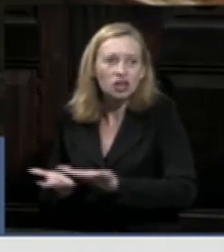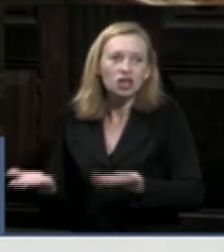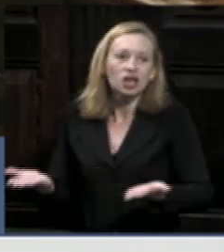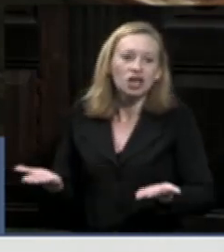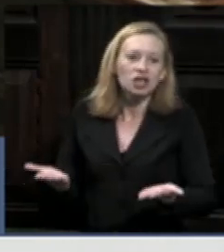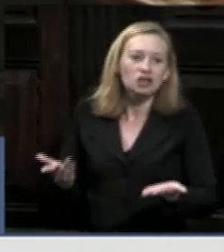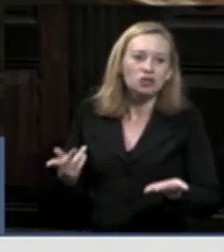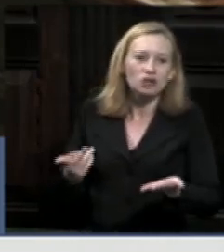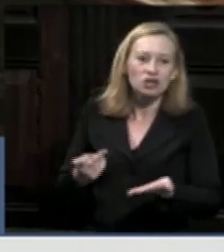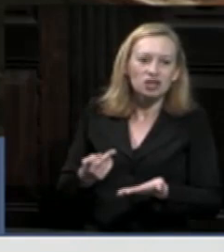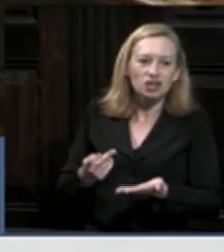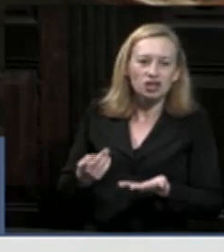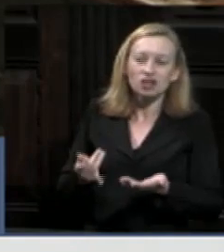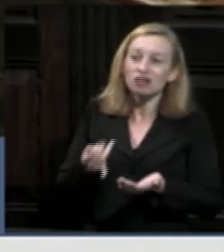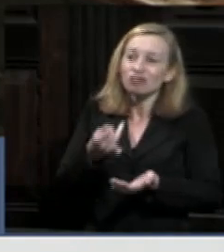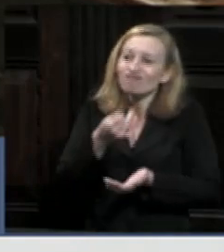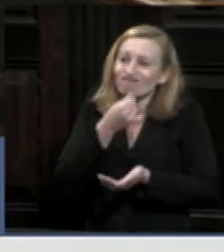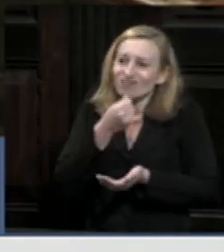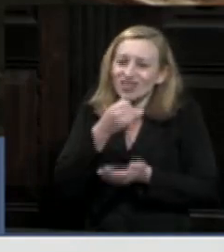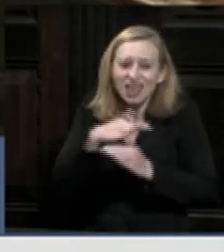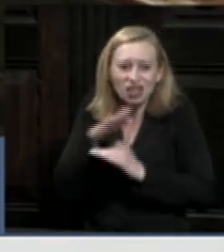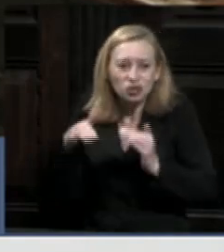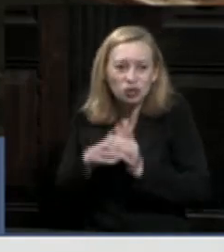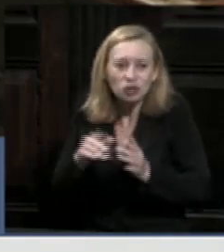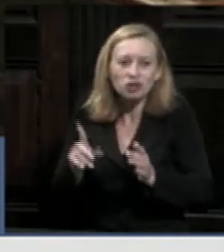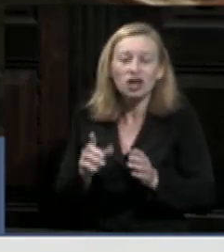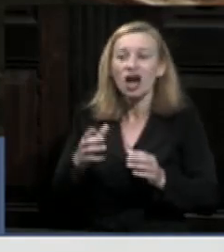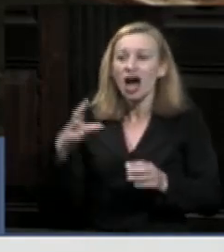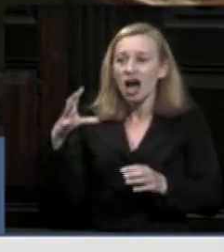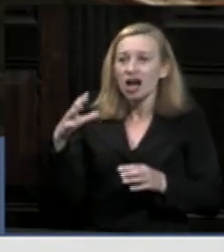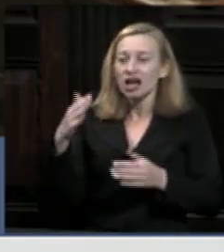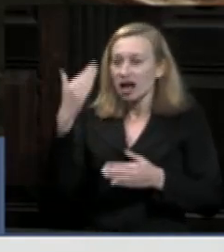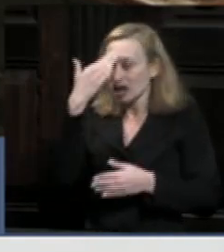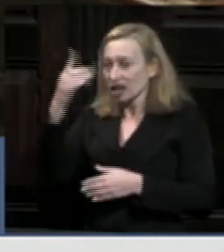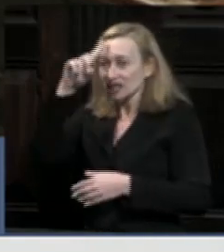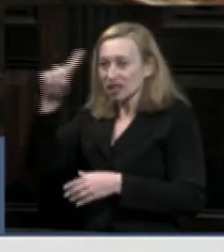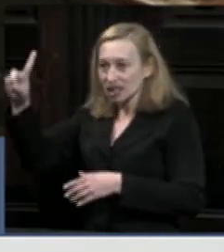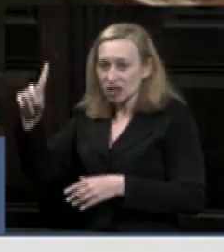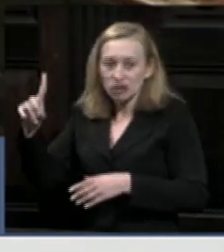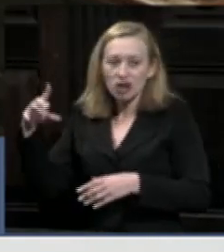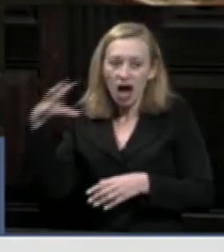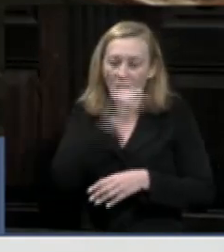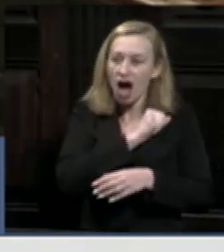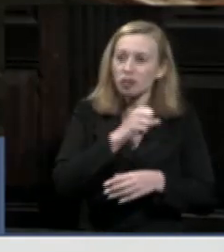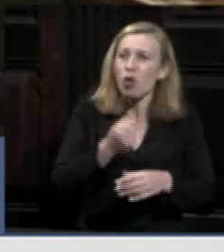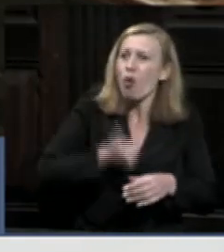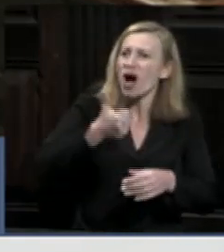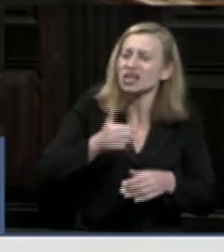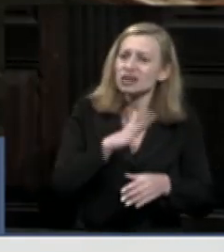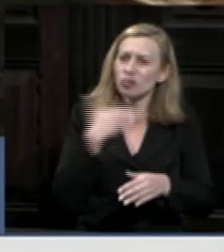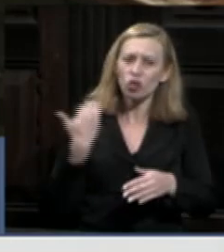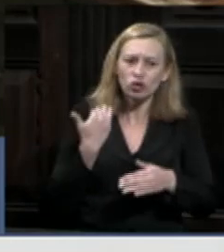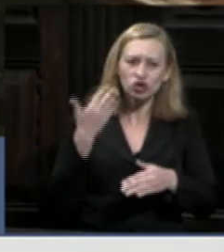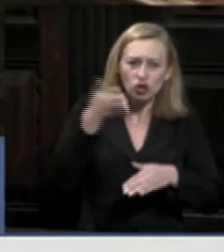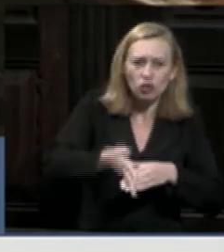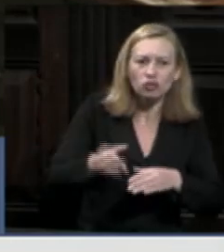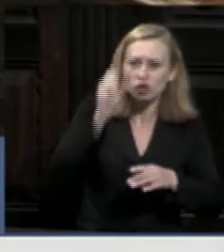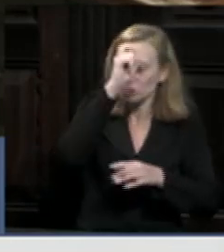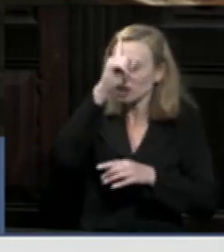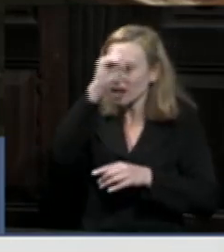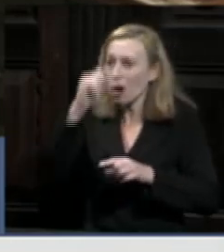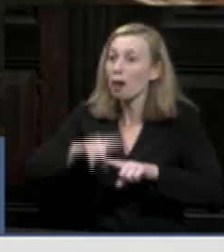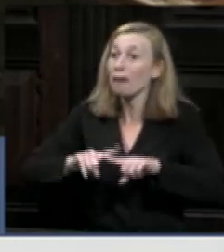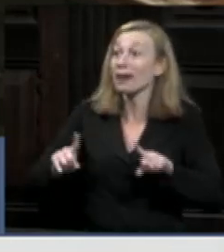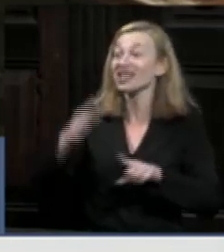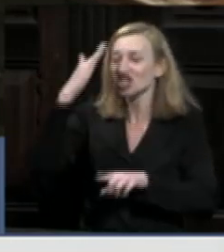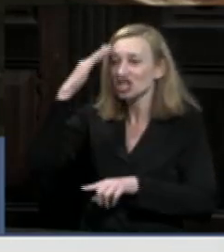falei abalou muito a todos nós graças a deus ele foi rapidamente socorrido chegou quase morto no hospital mas deus sabe o que